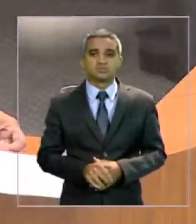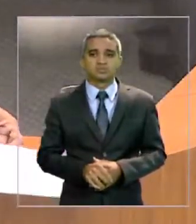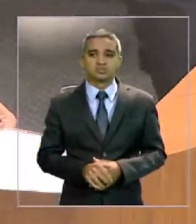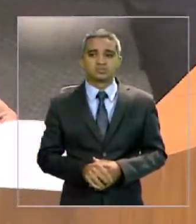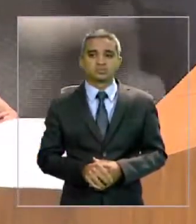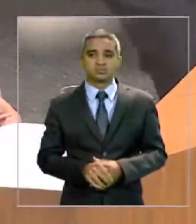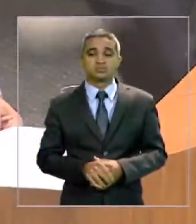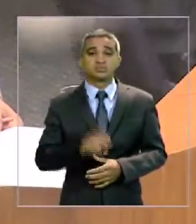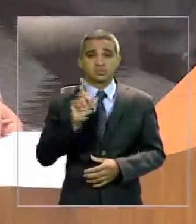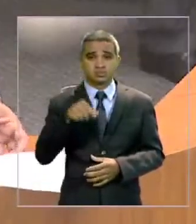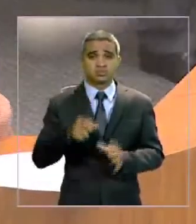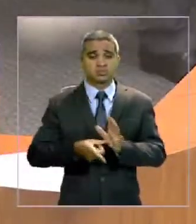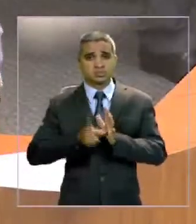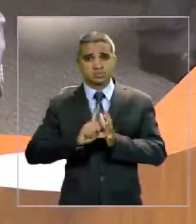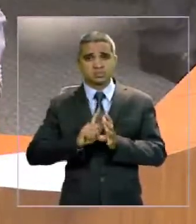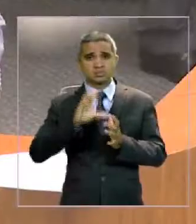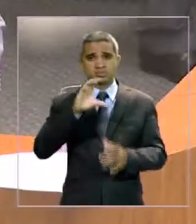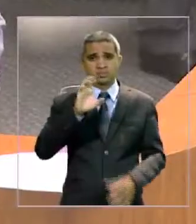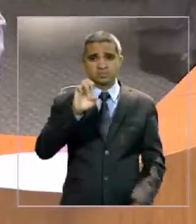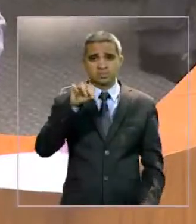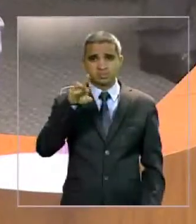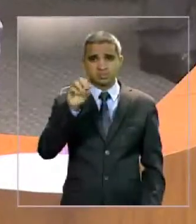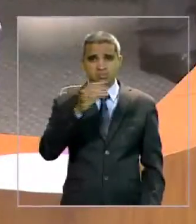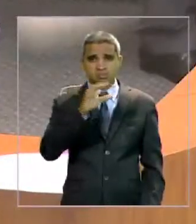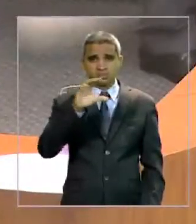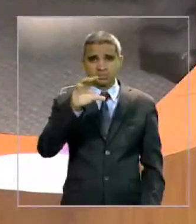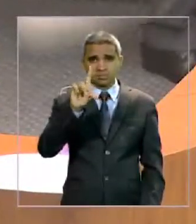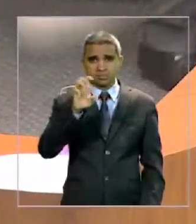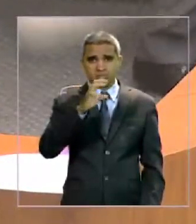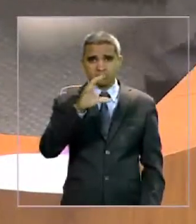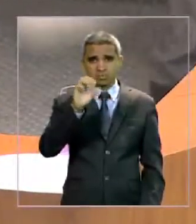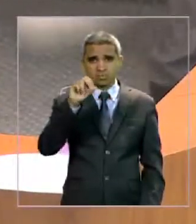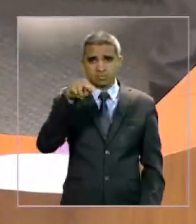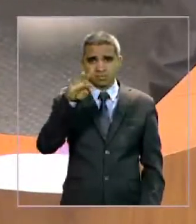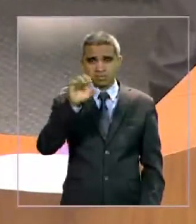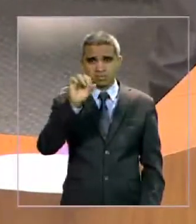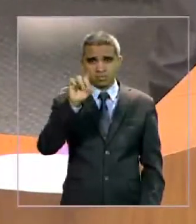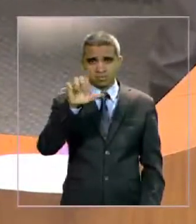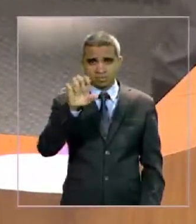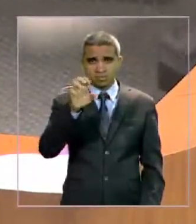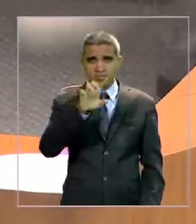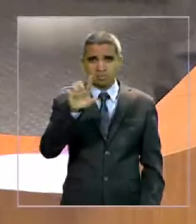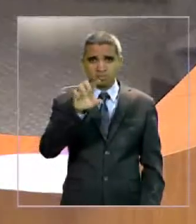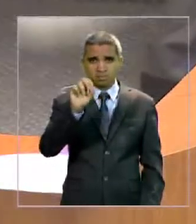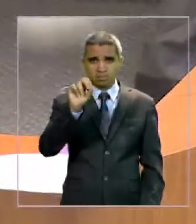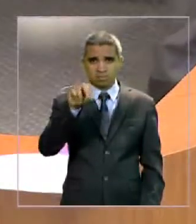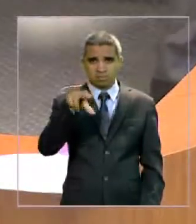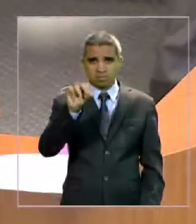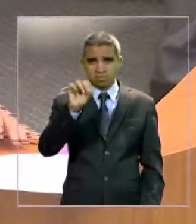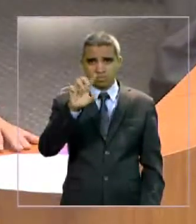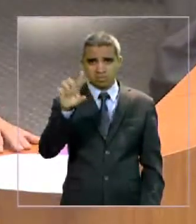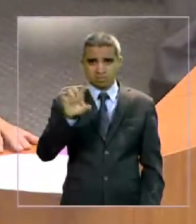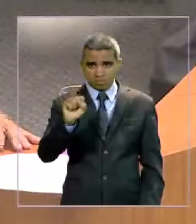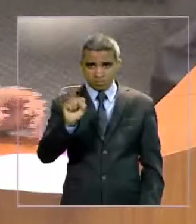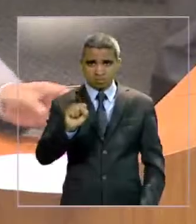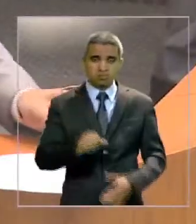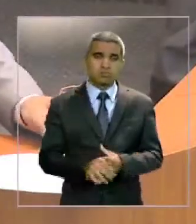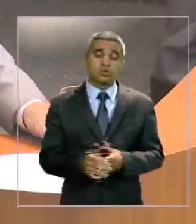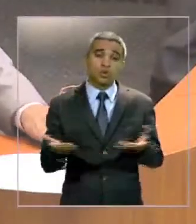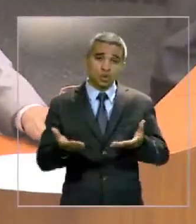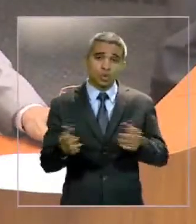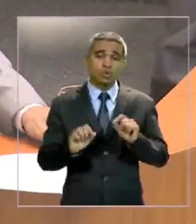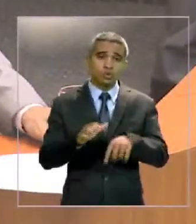Mas eu quero fazer ressalva à participação da Secretária de Saúde do município. Porque em todas as nossas audiências,